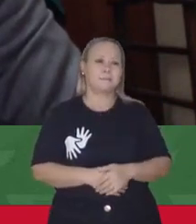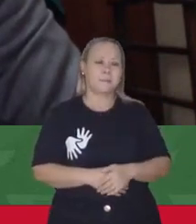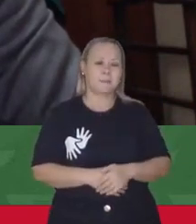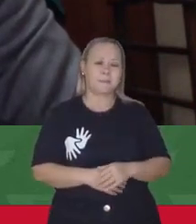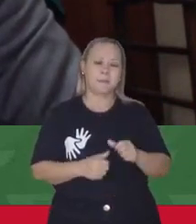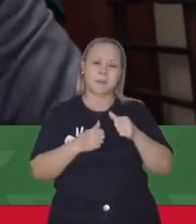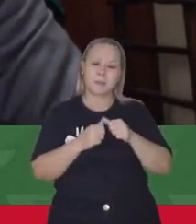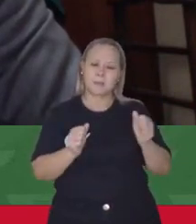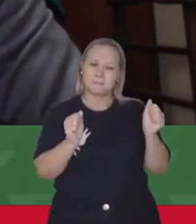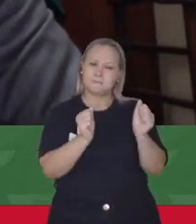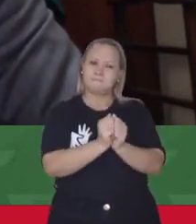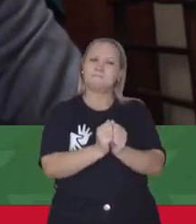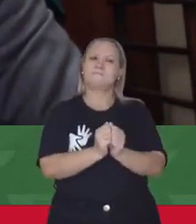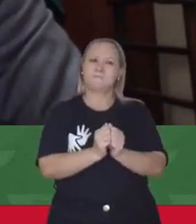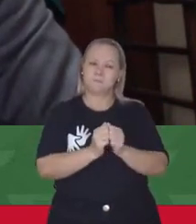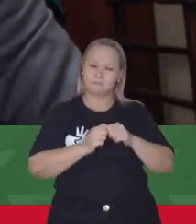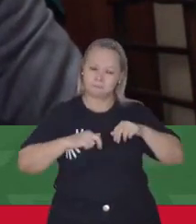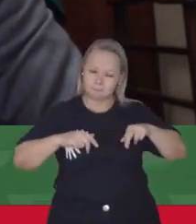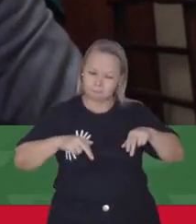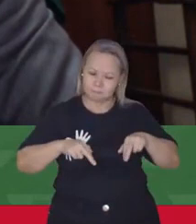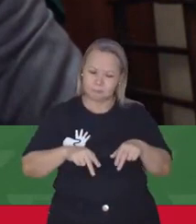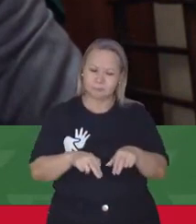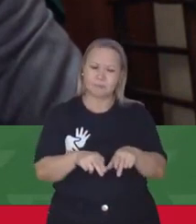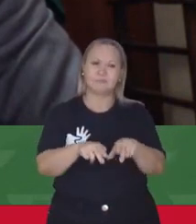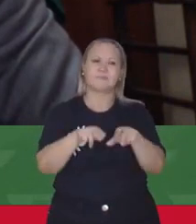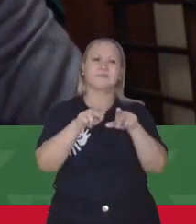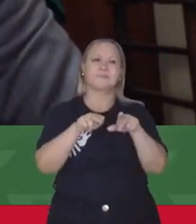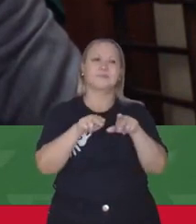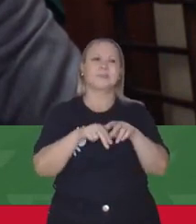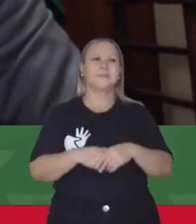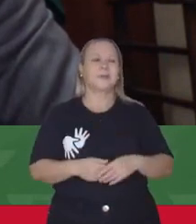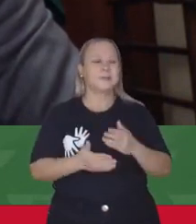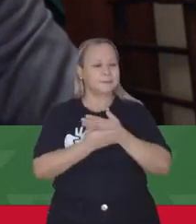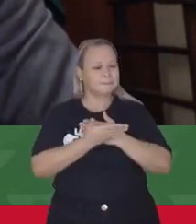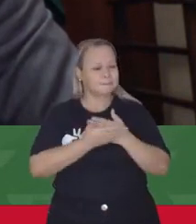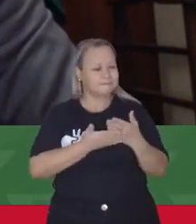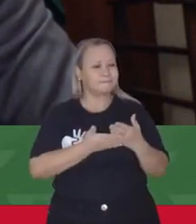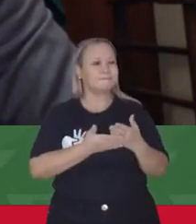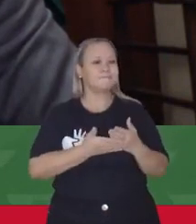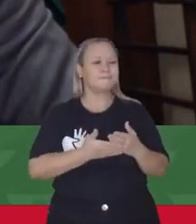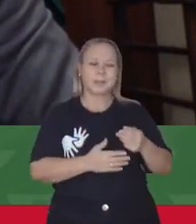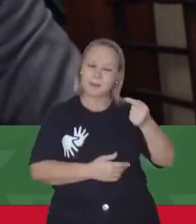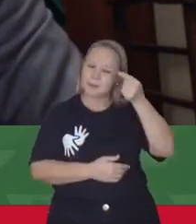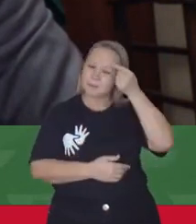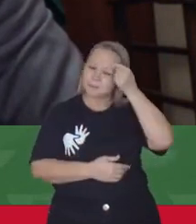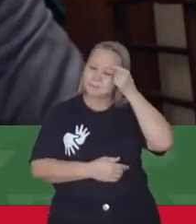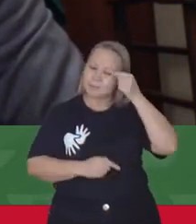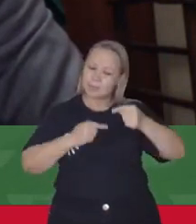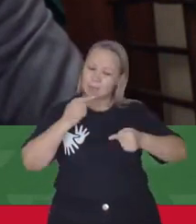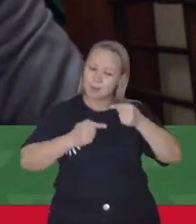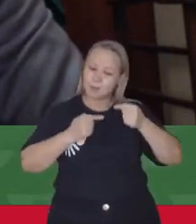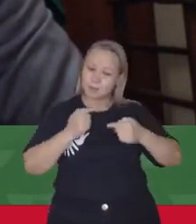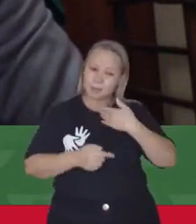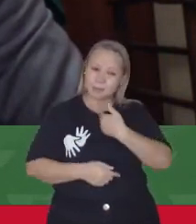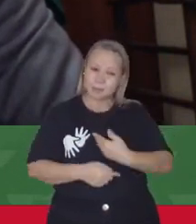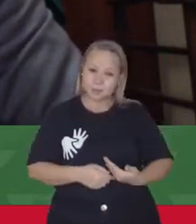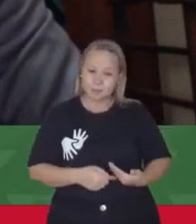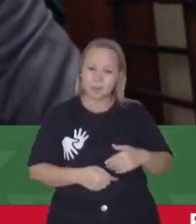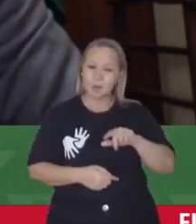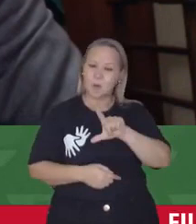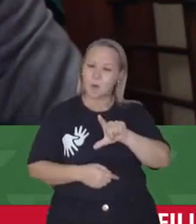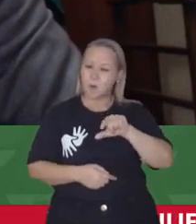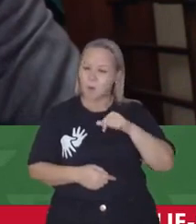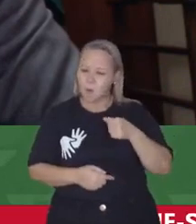juntos nesta caminhada, né, para pensar políticas públicas